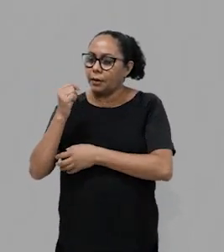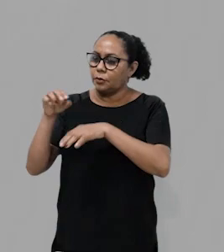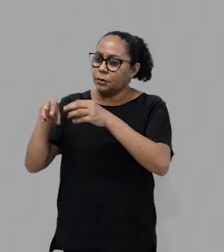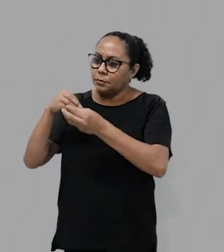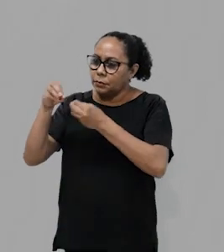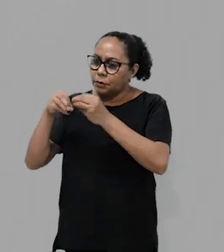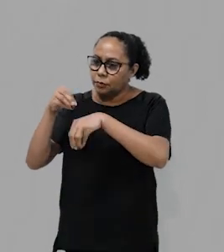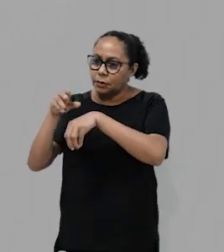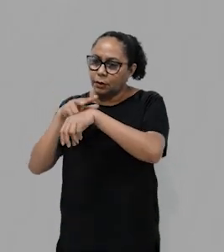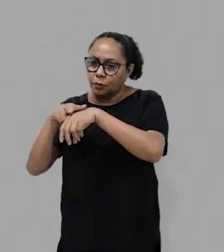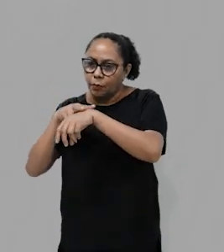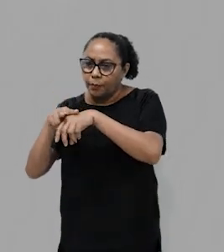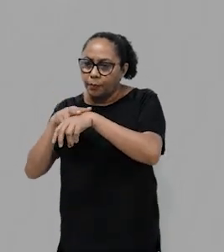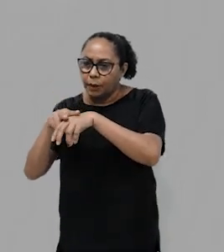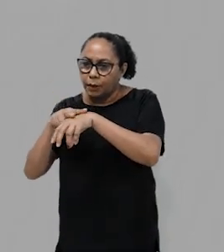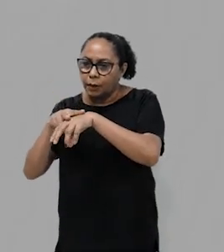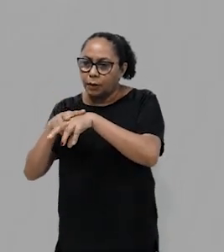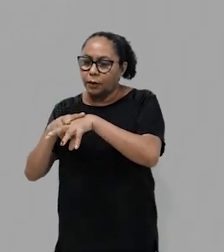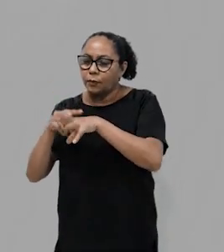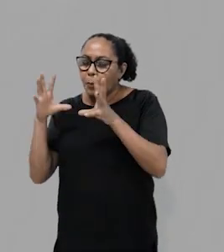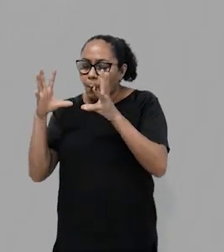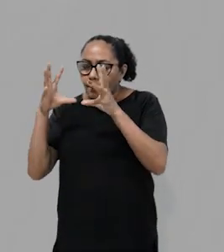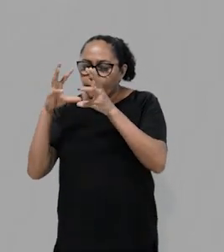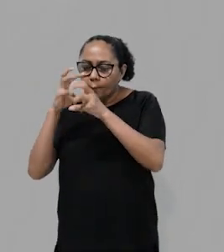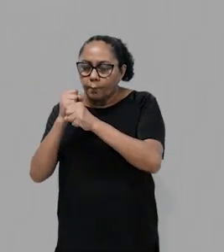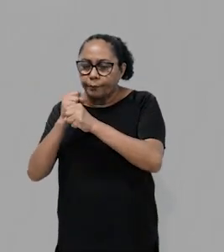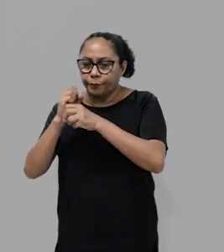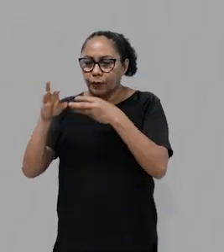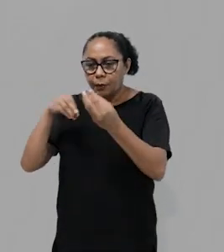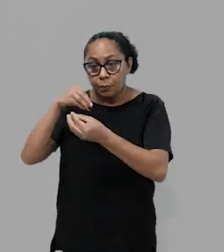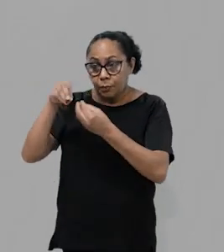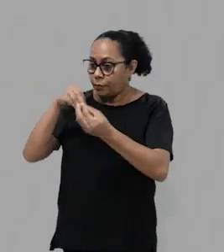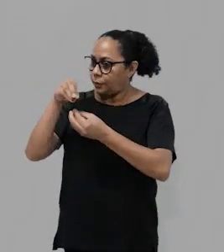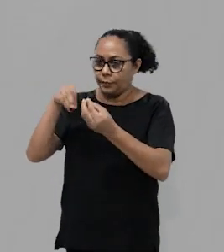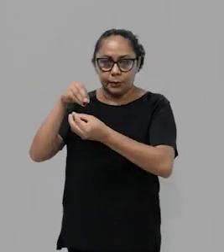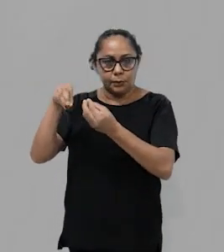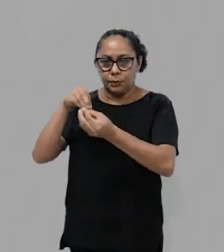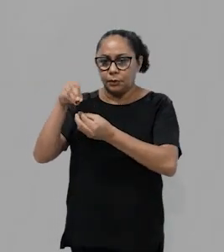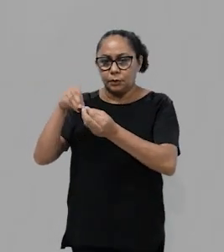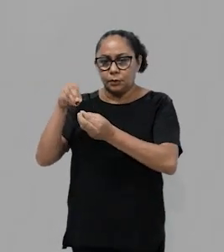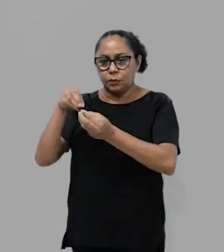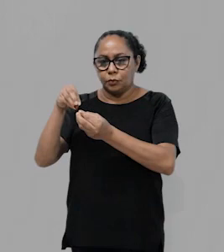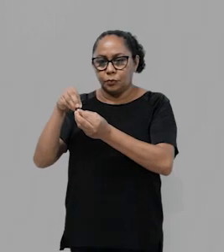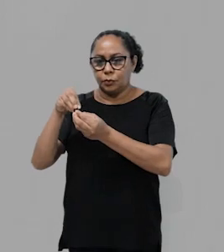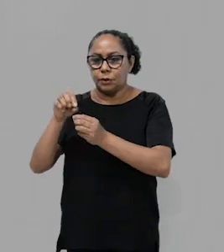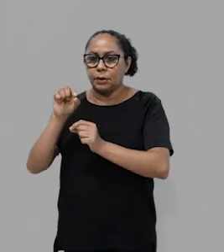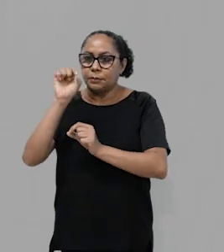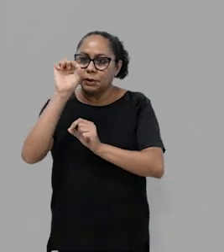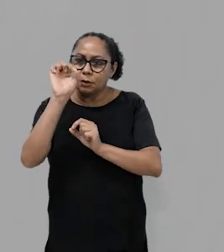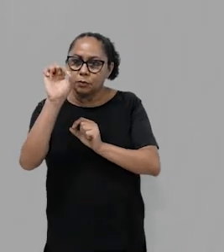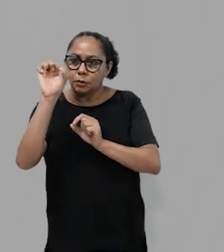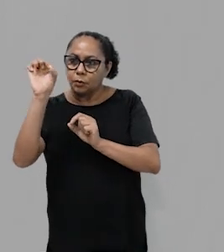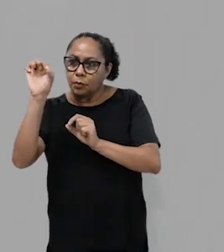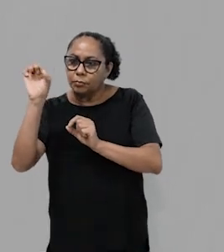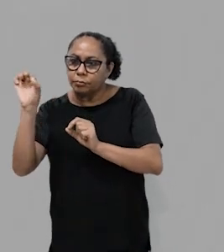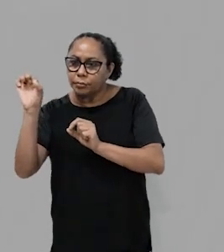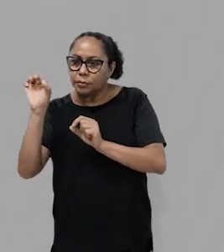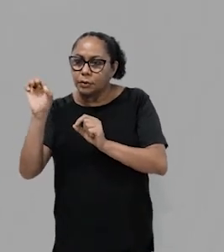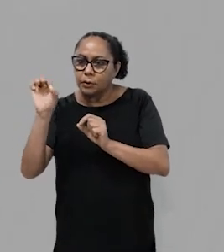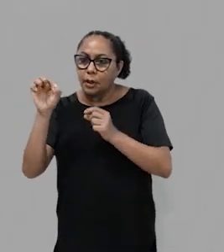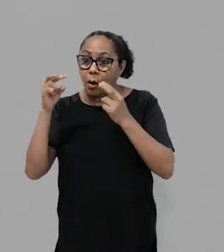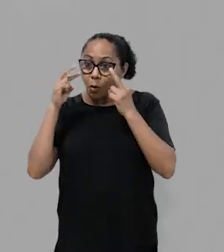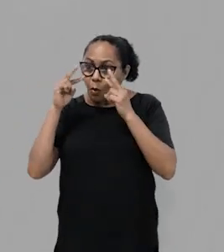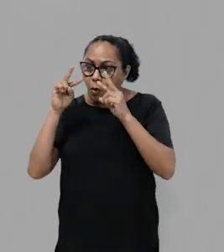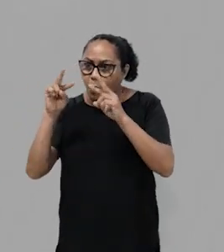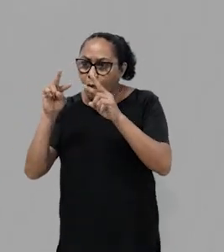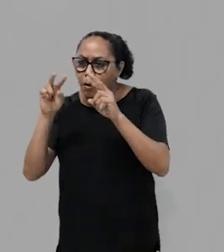de vermelho escuro. Ele não vai misturar cores na paleta de tinta. Ele mistura cores visualmente. O teu olho